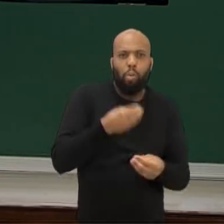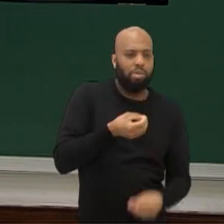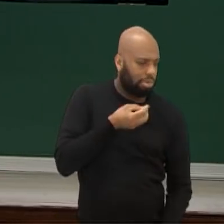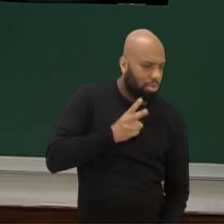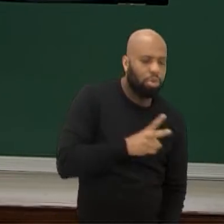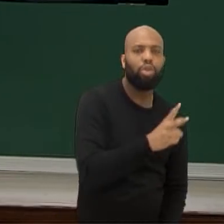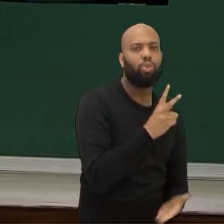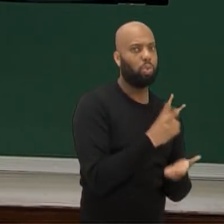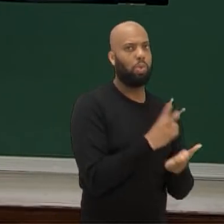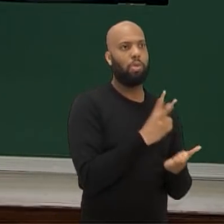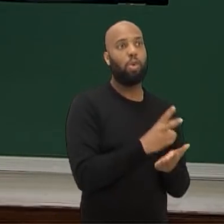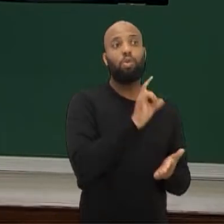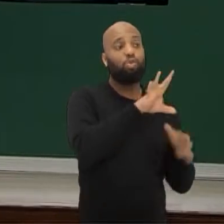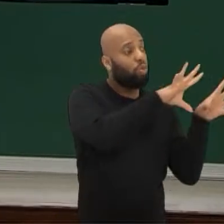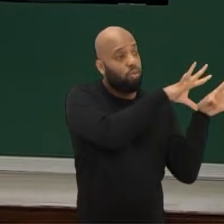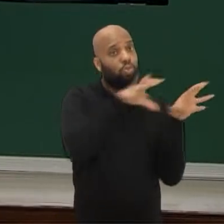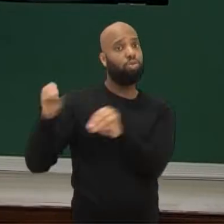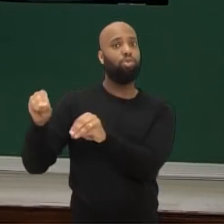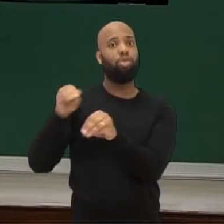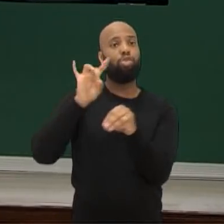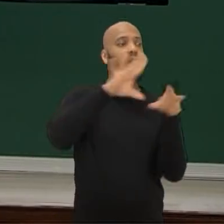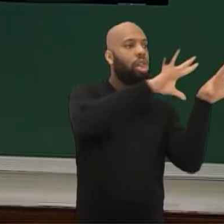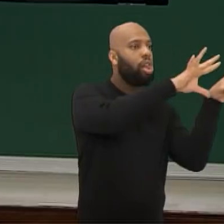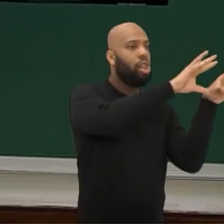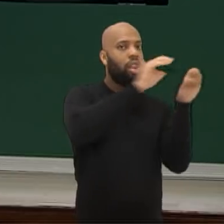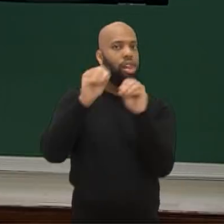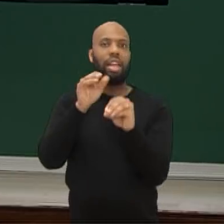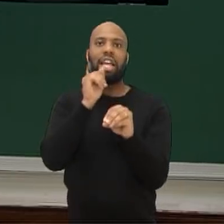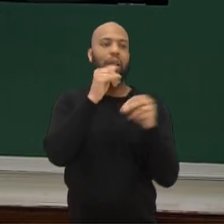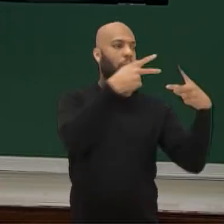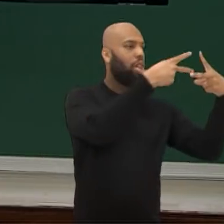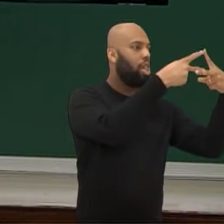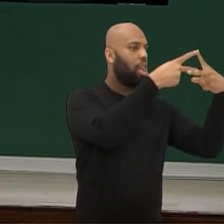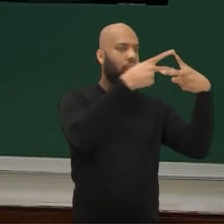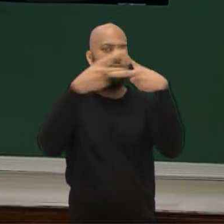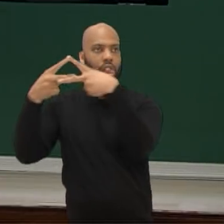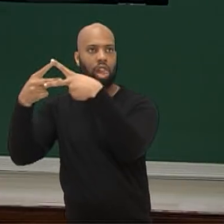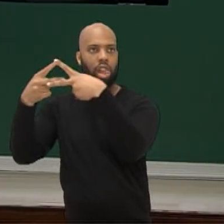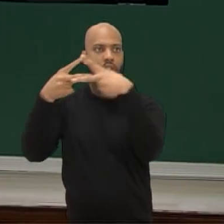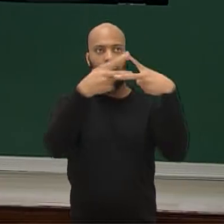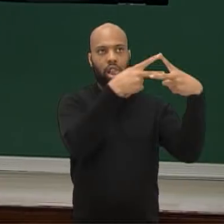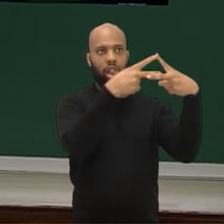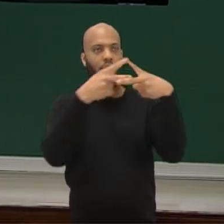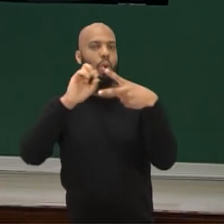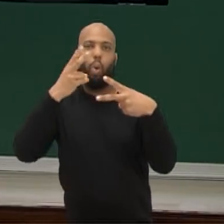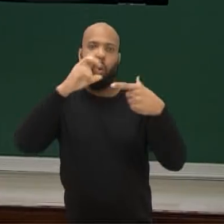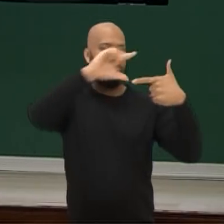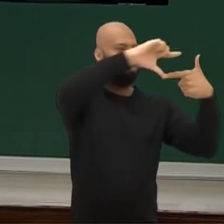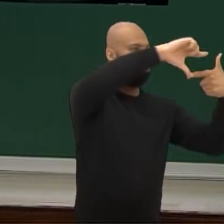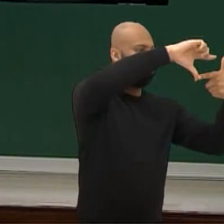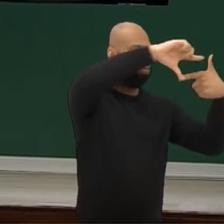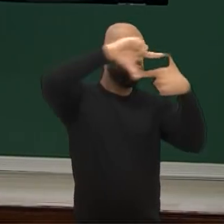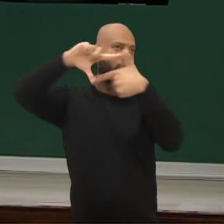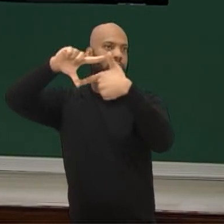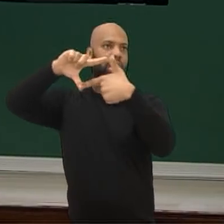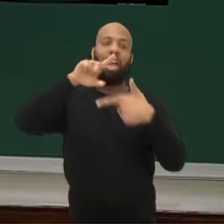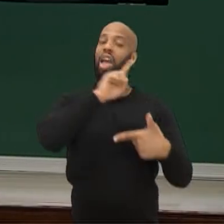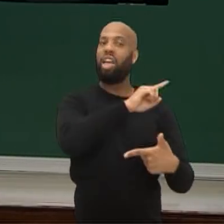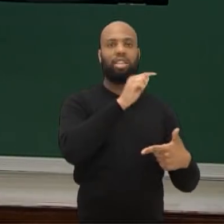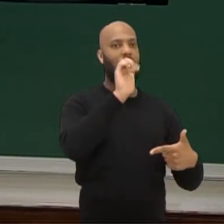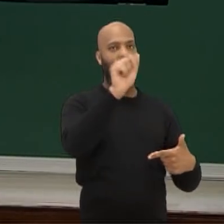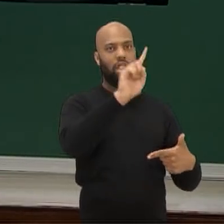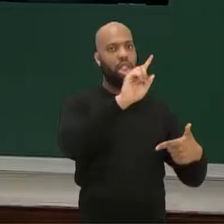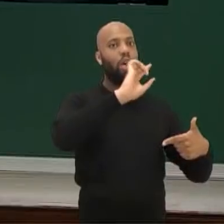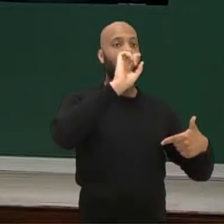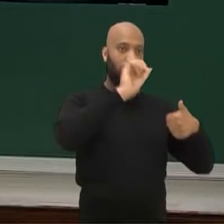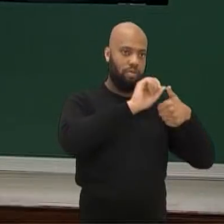originalidade, somente deslocando ela. Essa não está sendo deslocada, ela está sendo rotacionada. E essa daqui também não